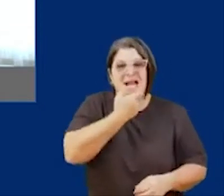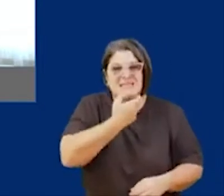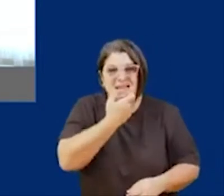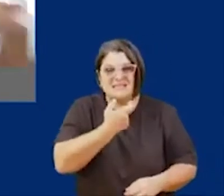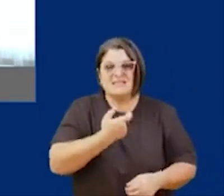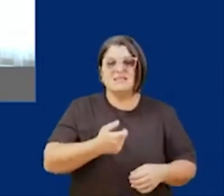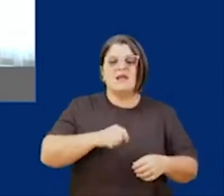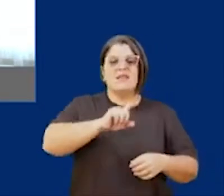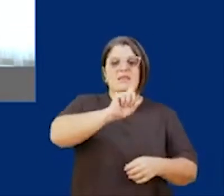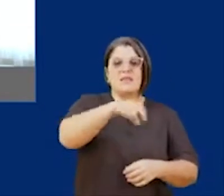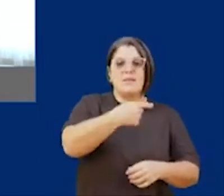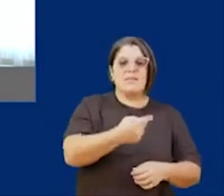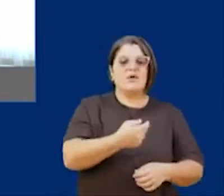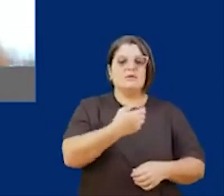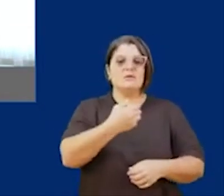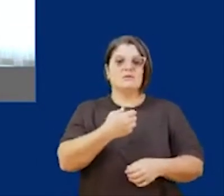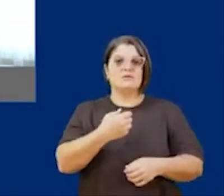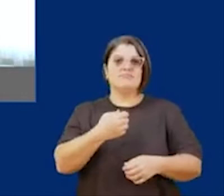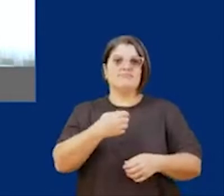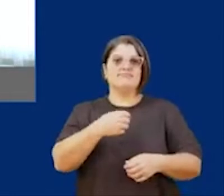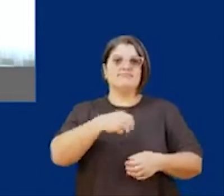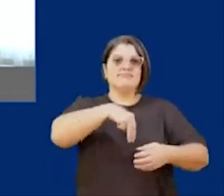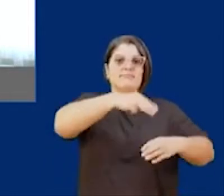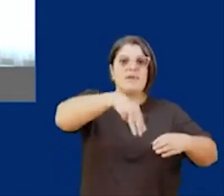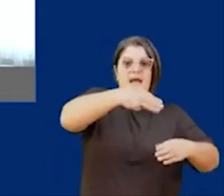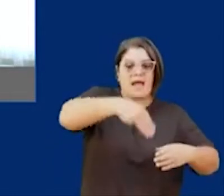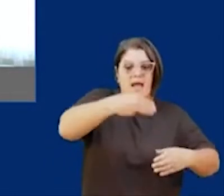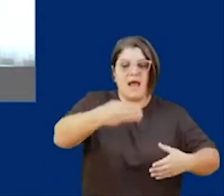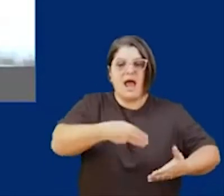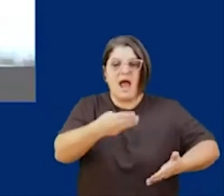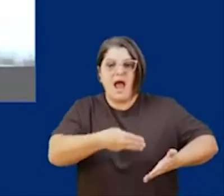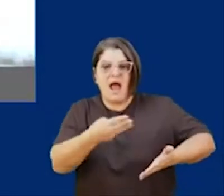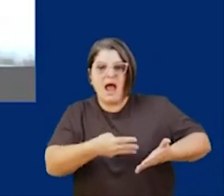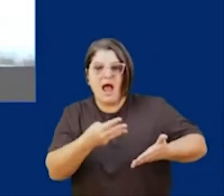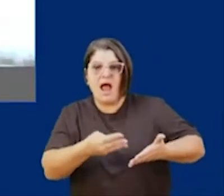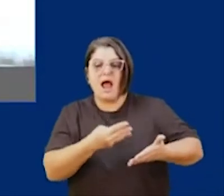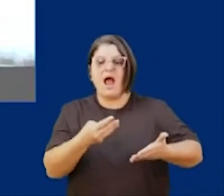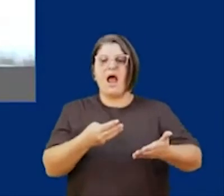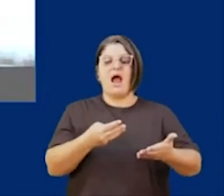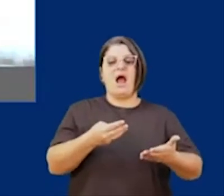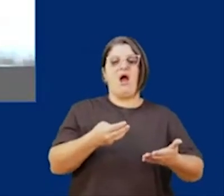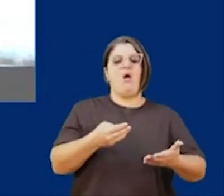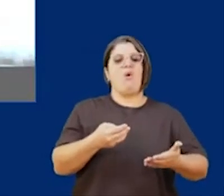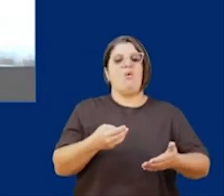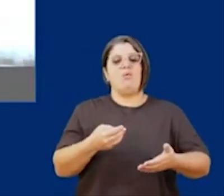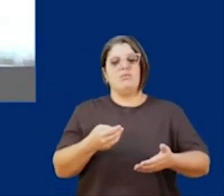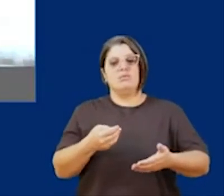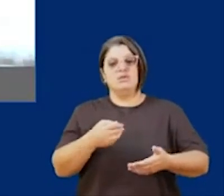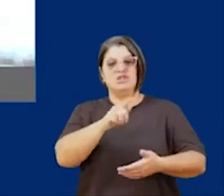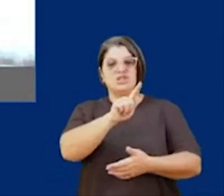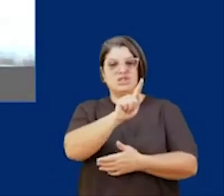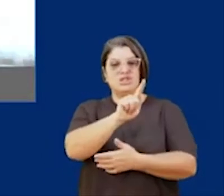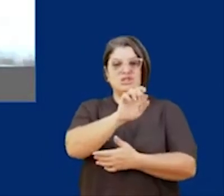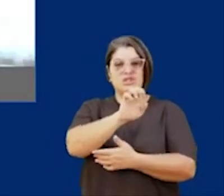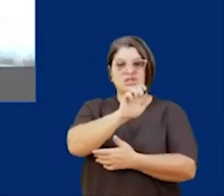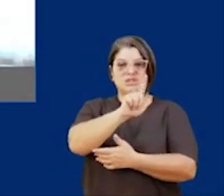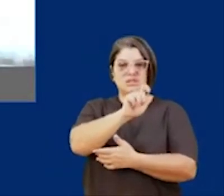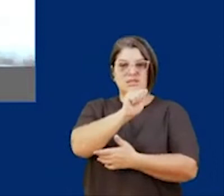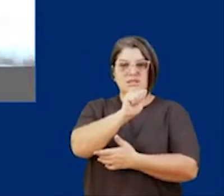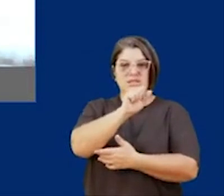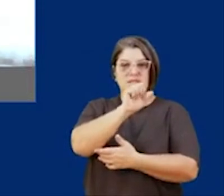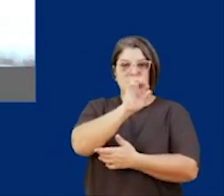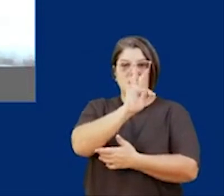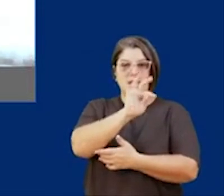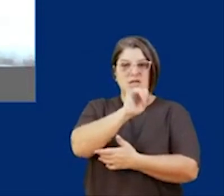fruta, macarrão instantâneo, gelatina, um montão de comidas que a gente acha que são super boas para a criança, a gente trata como